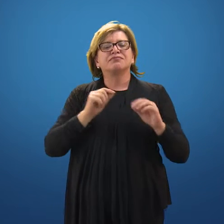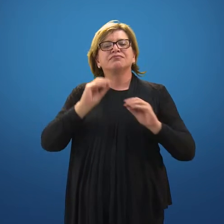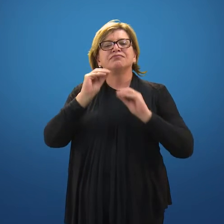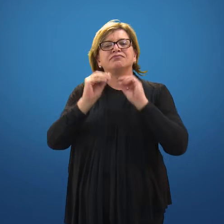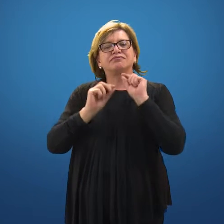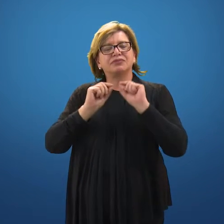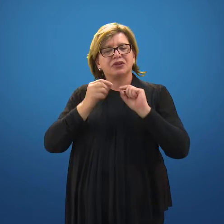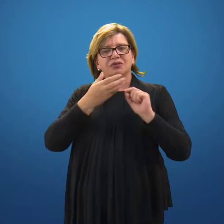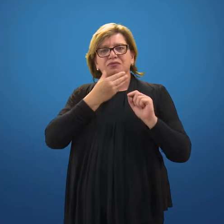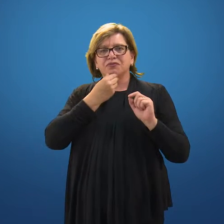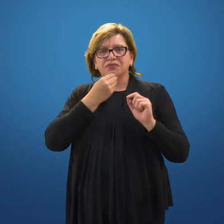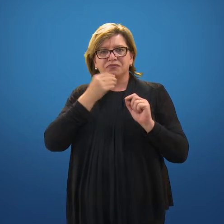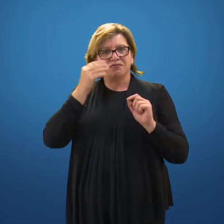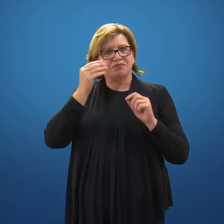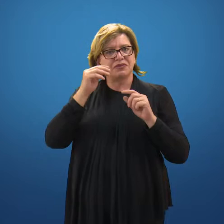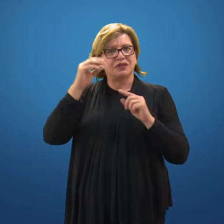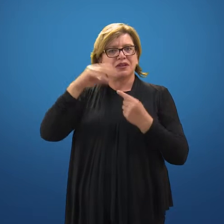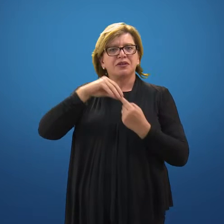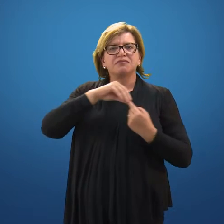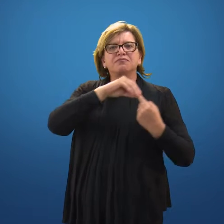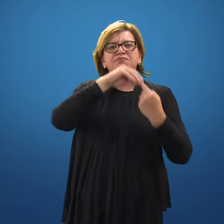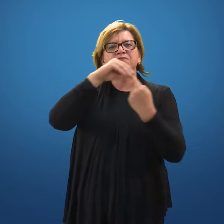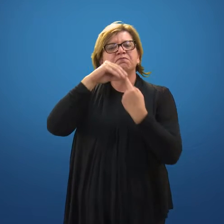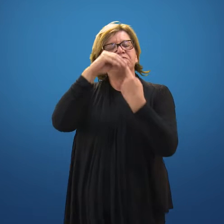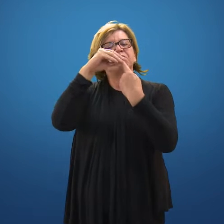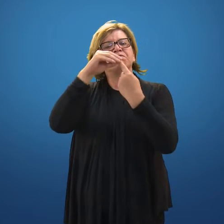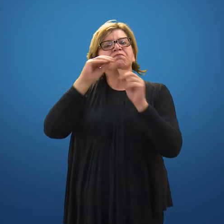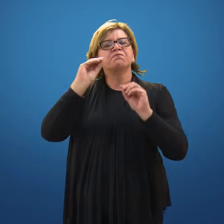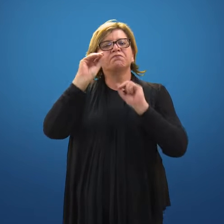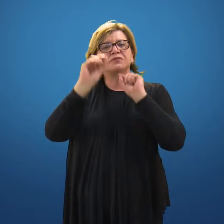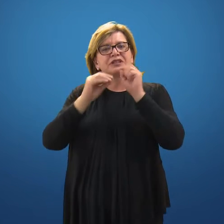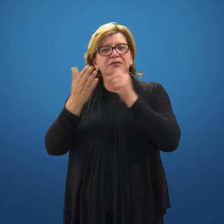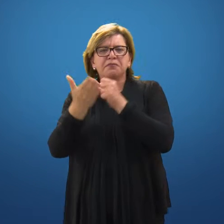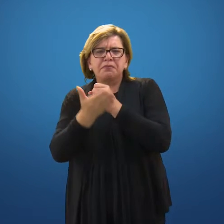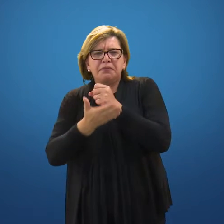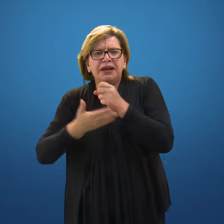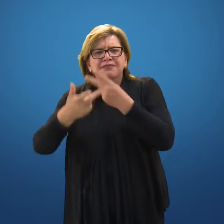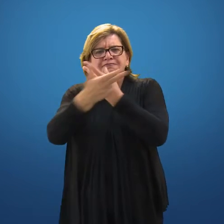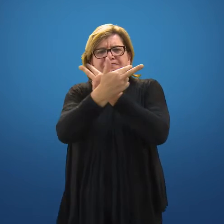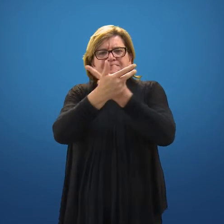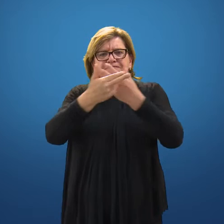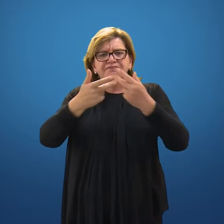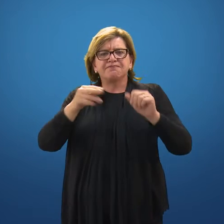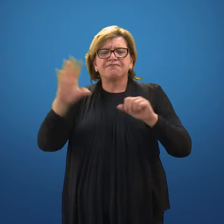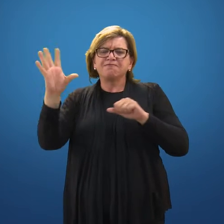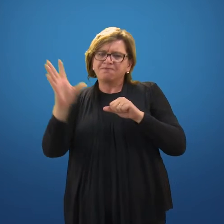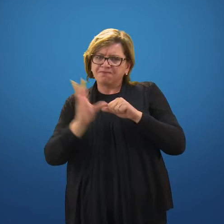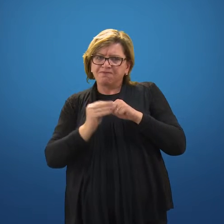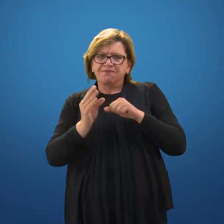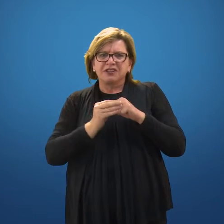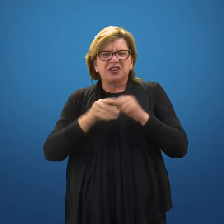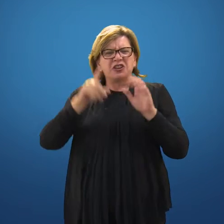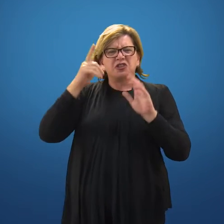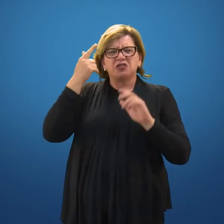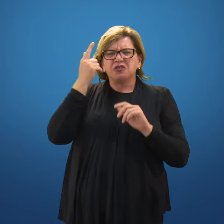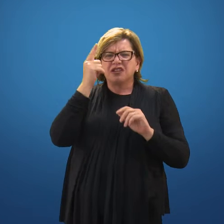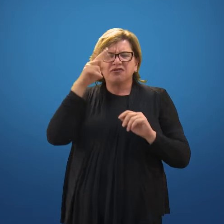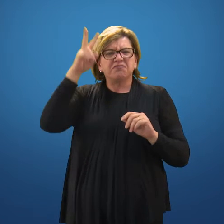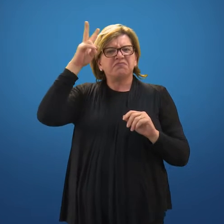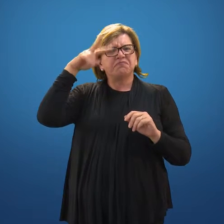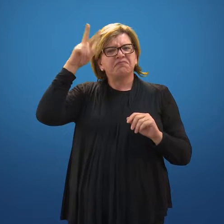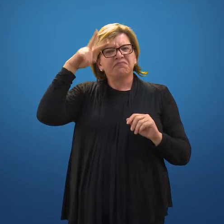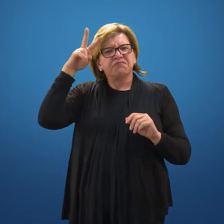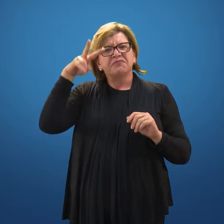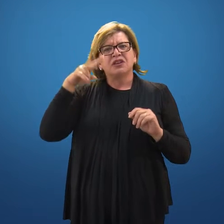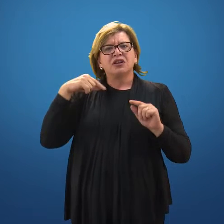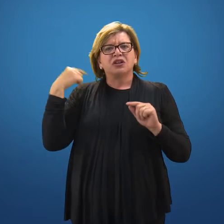sabemos, foi um autor, um pensador que é base em várias áreas do conhecimento, geografia, história.